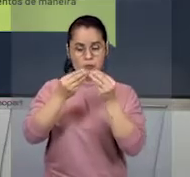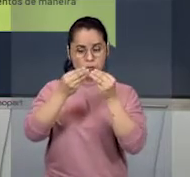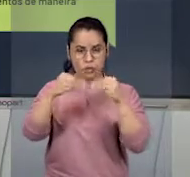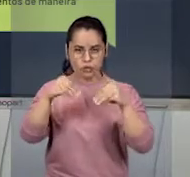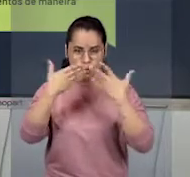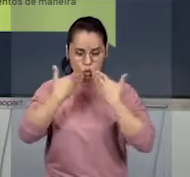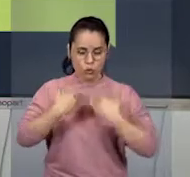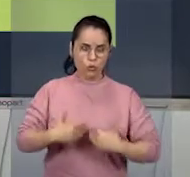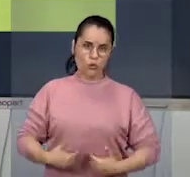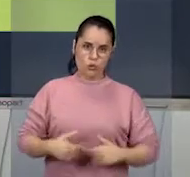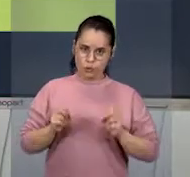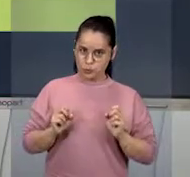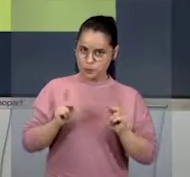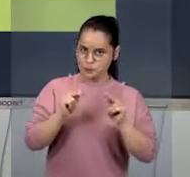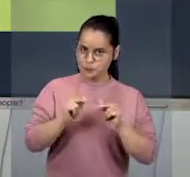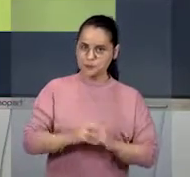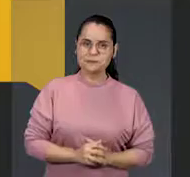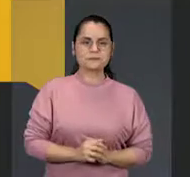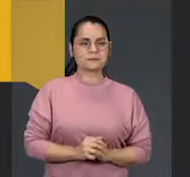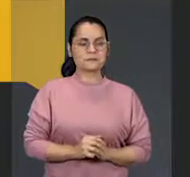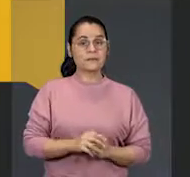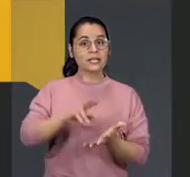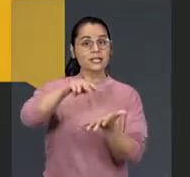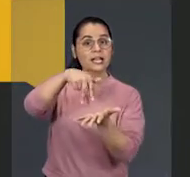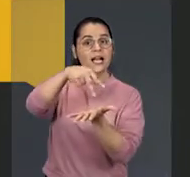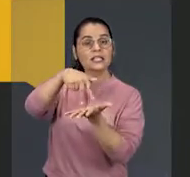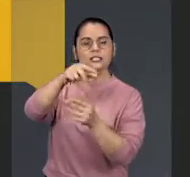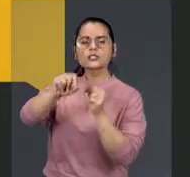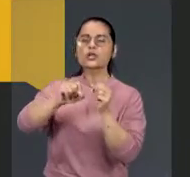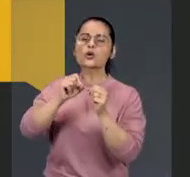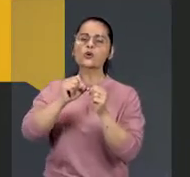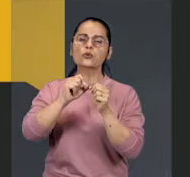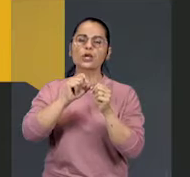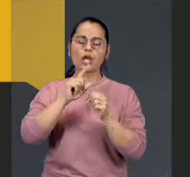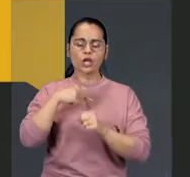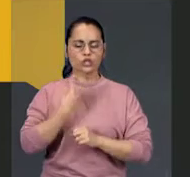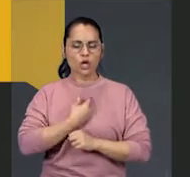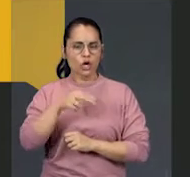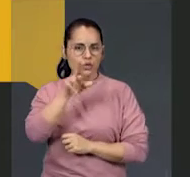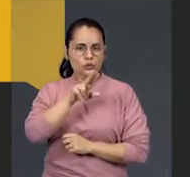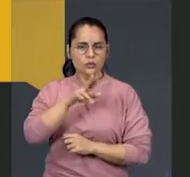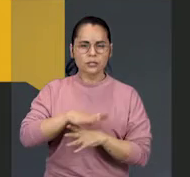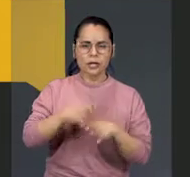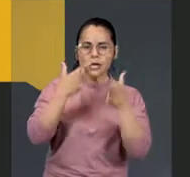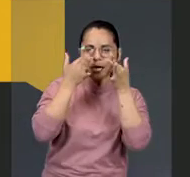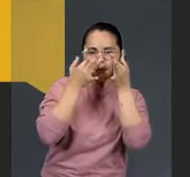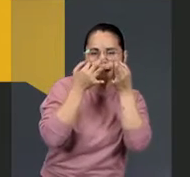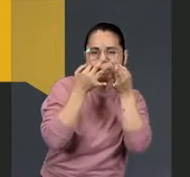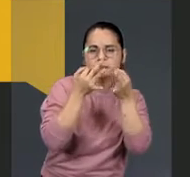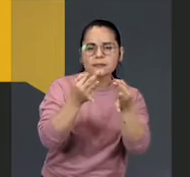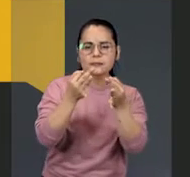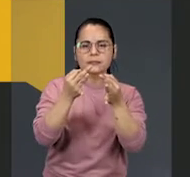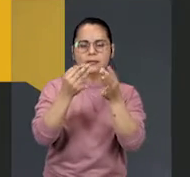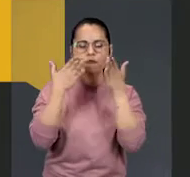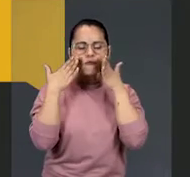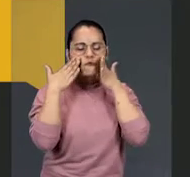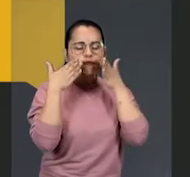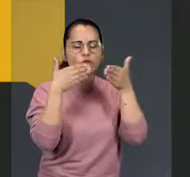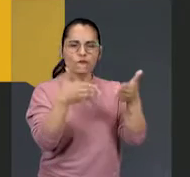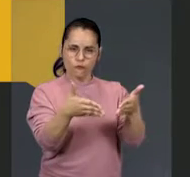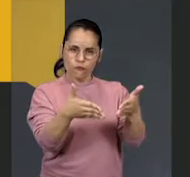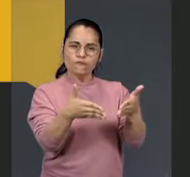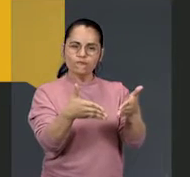ok? Ao dançar, exercitamos a atenção, a